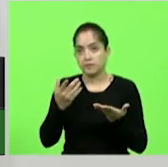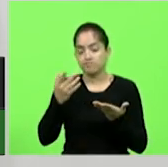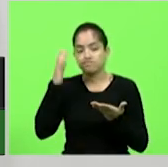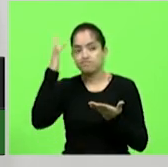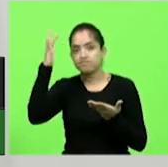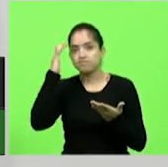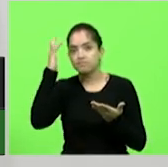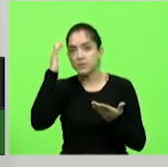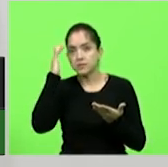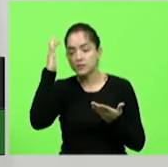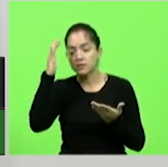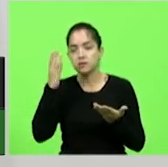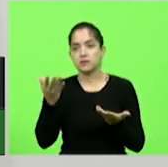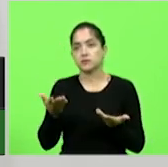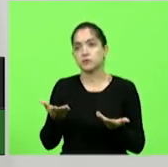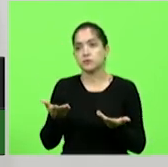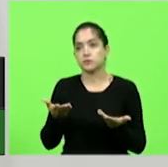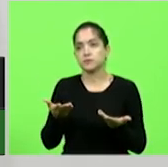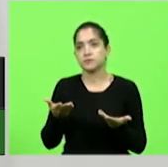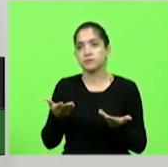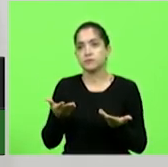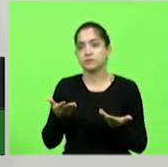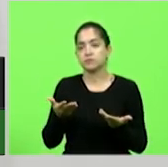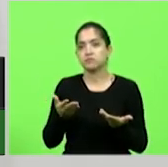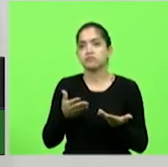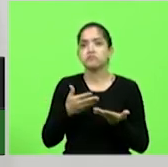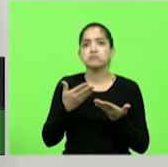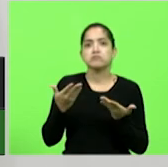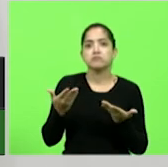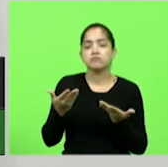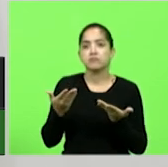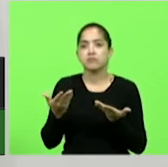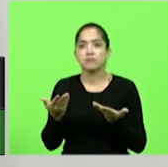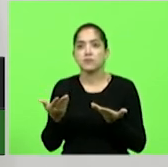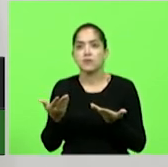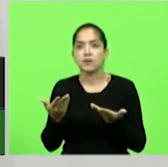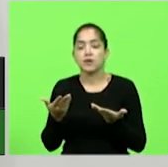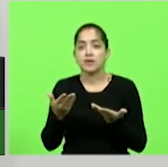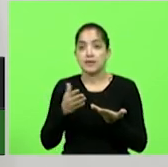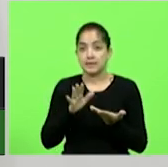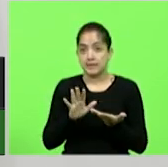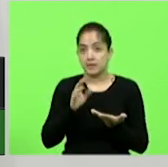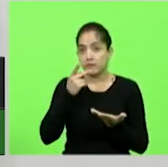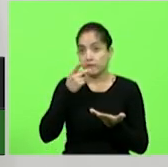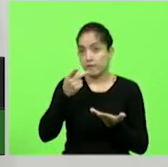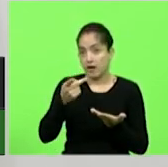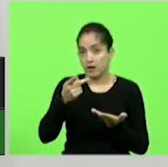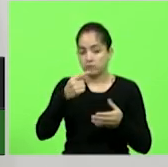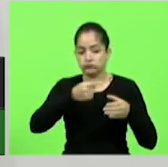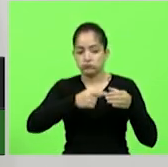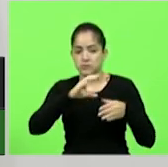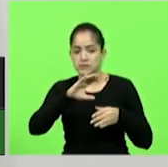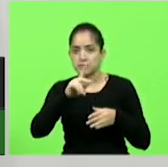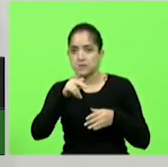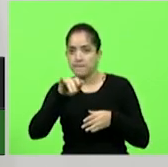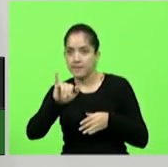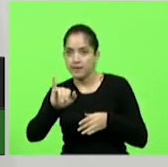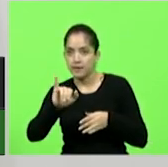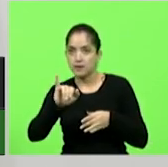pensando ali no que pode dar. Tem uma questão, né, que falam que CPI se sabe